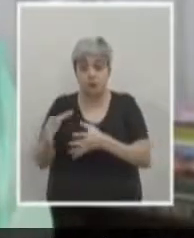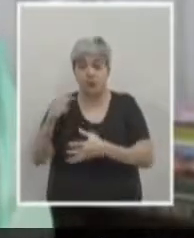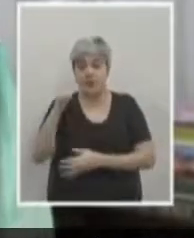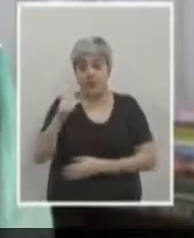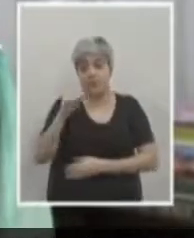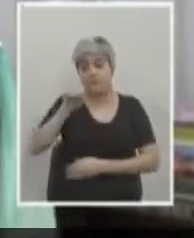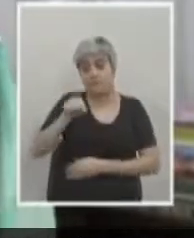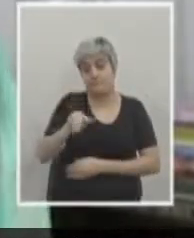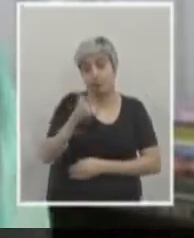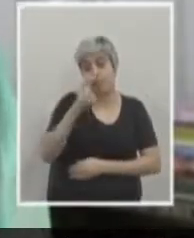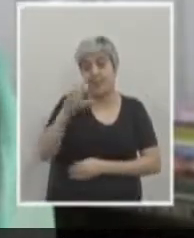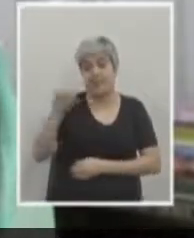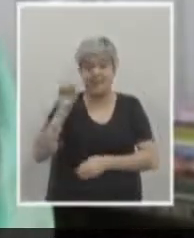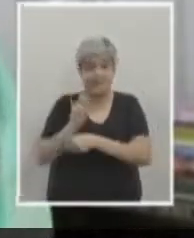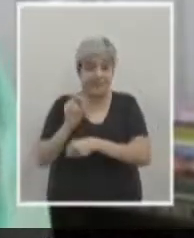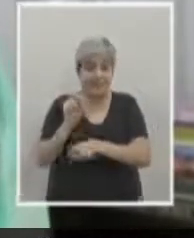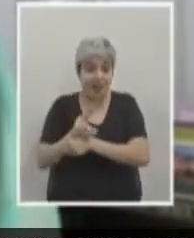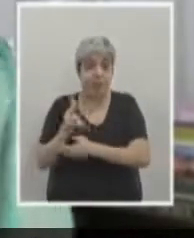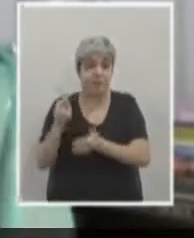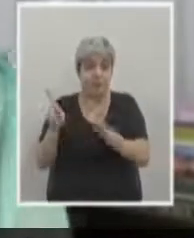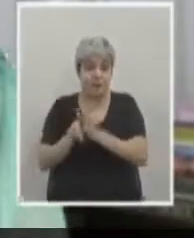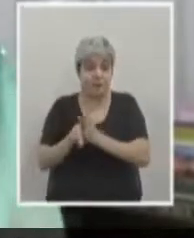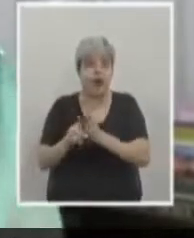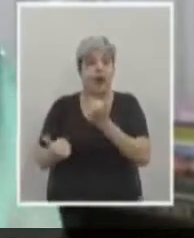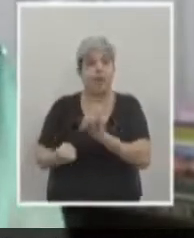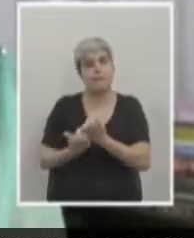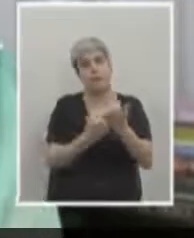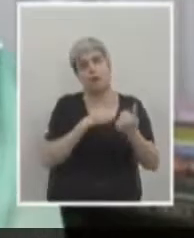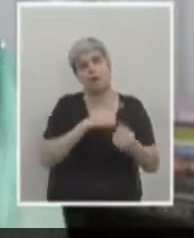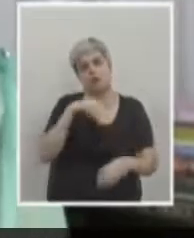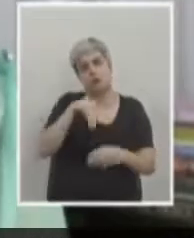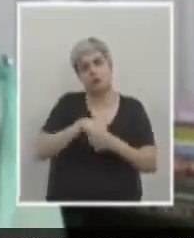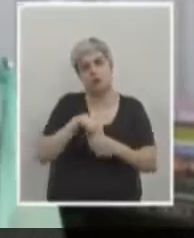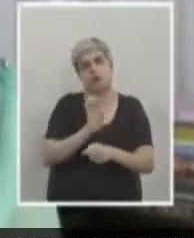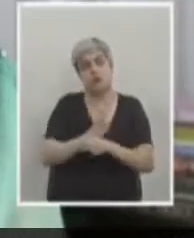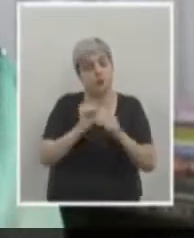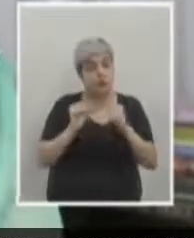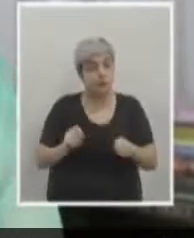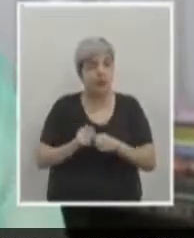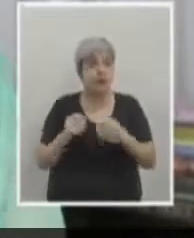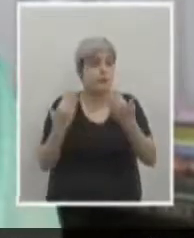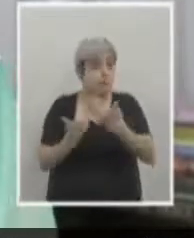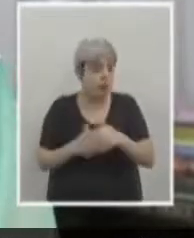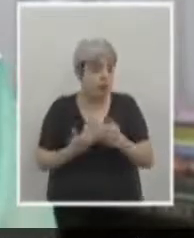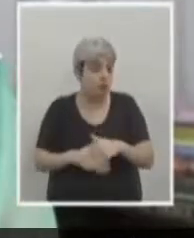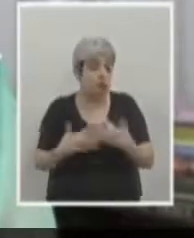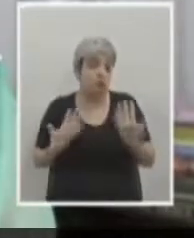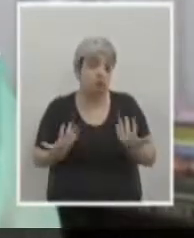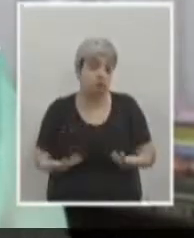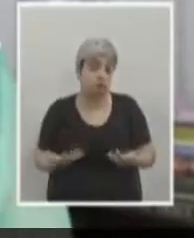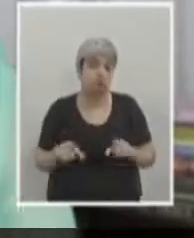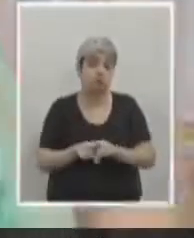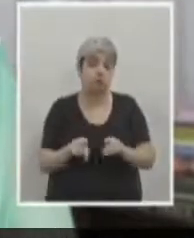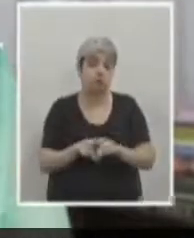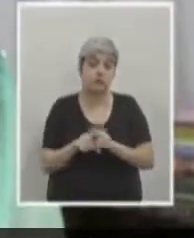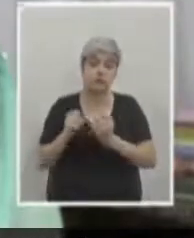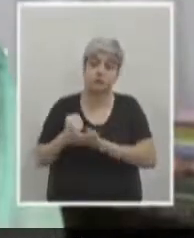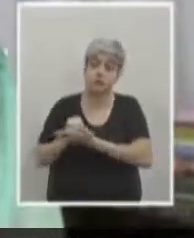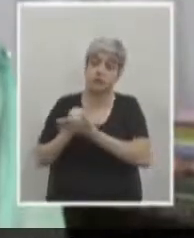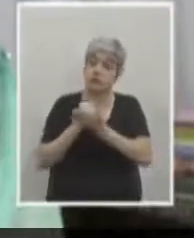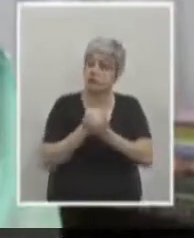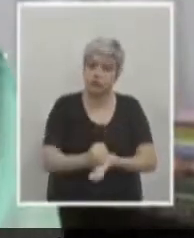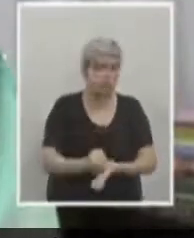7.500 vagas de apoio que a gente tem no Estado. Talvez seja uma forma muito mais coerente, né, que aí vai ajudar todas